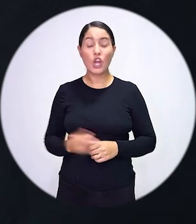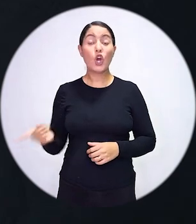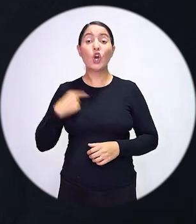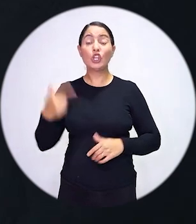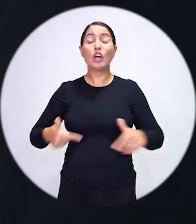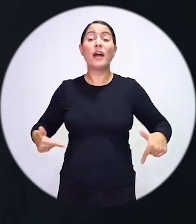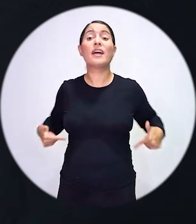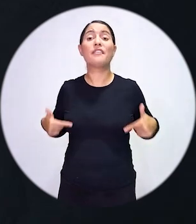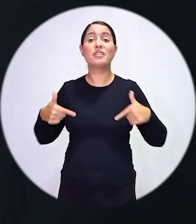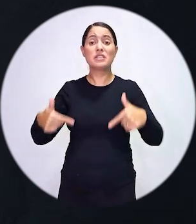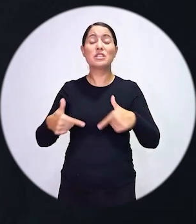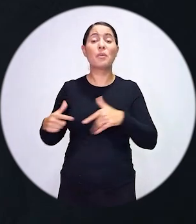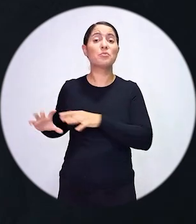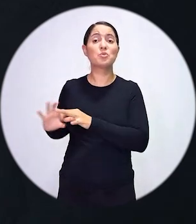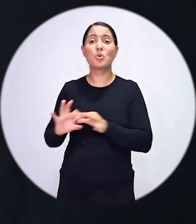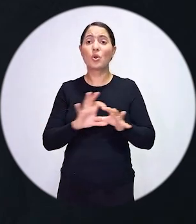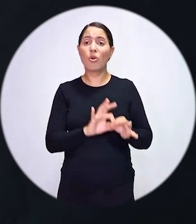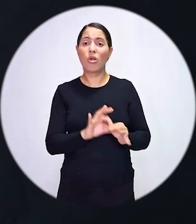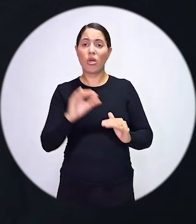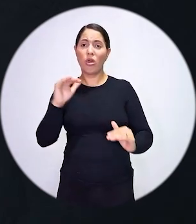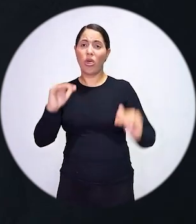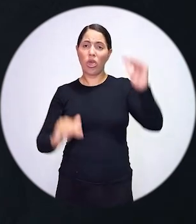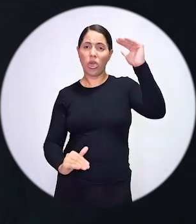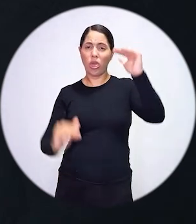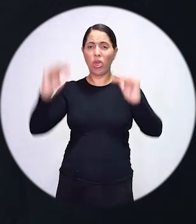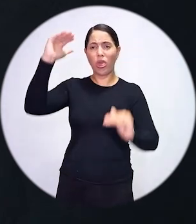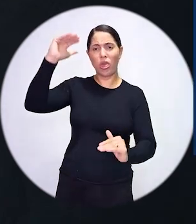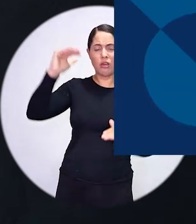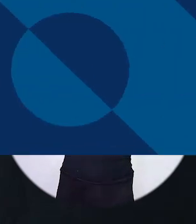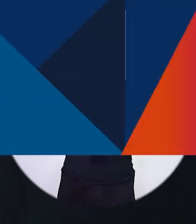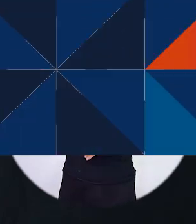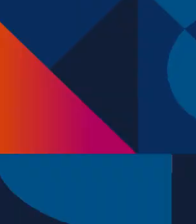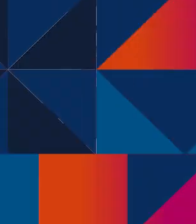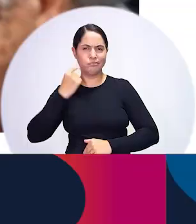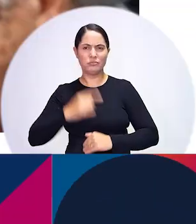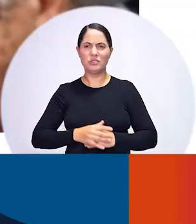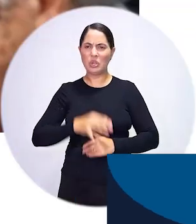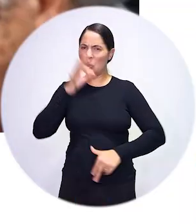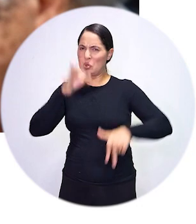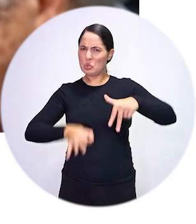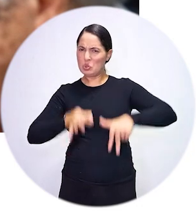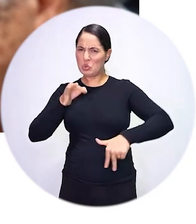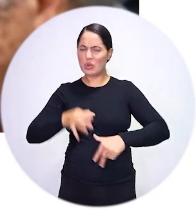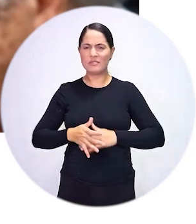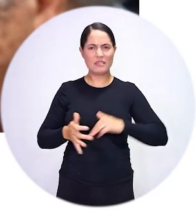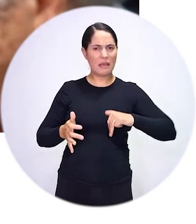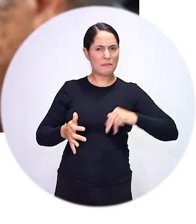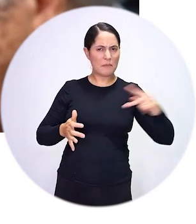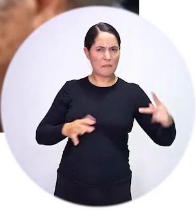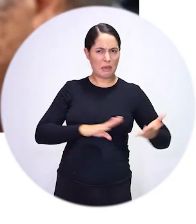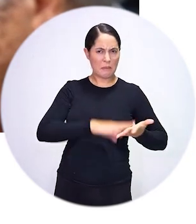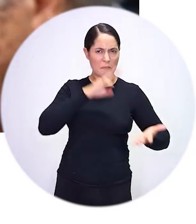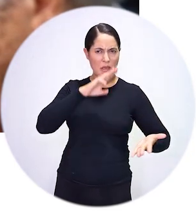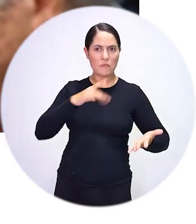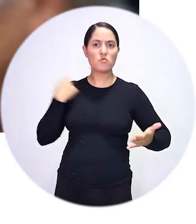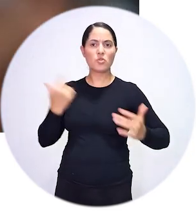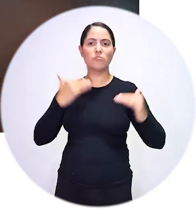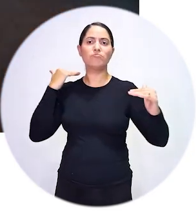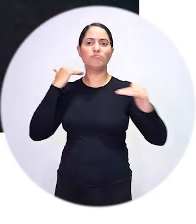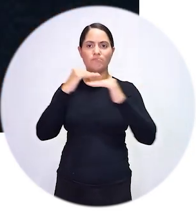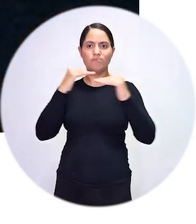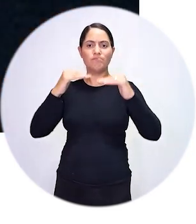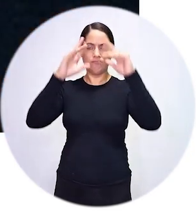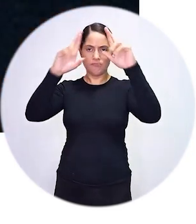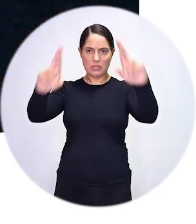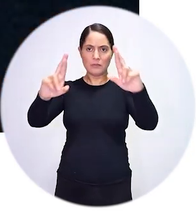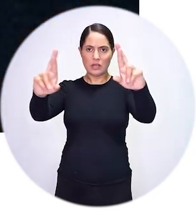elevado. Avançamos na abolição da hierarquia entre advogados, juízes e membros do Ministério